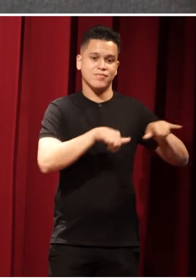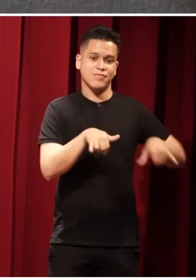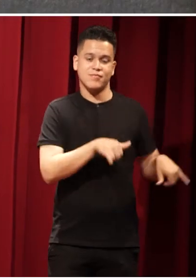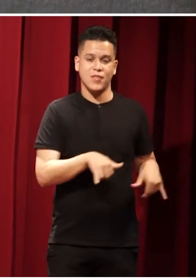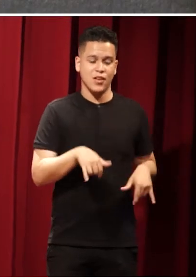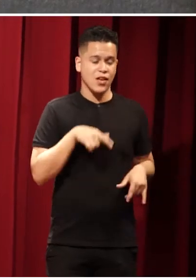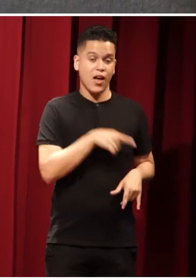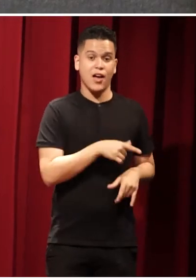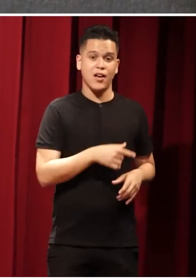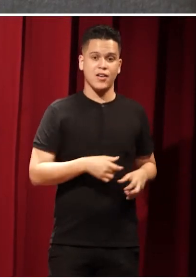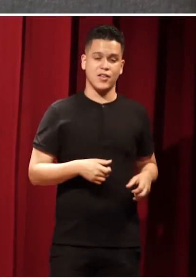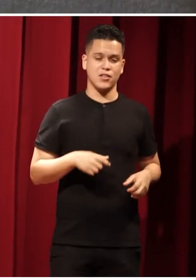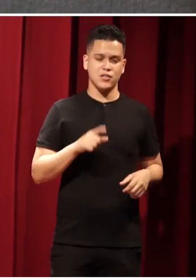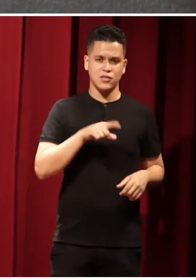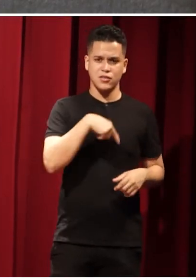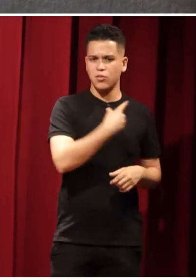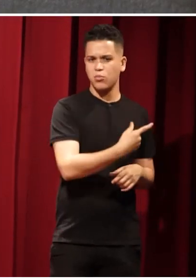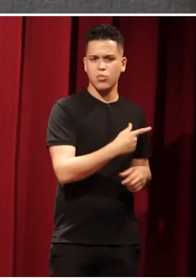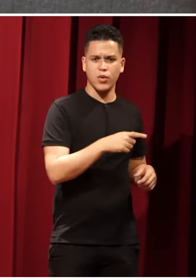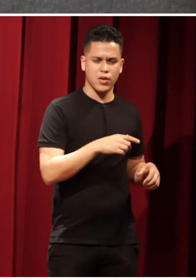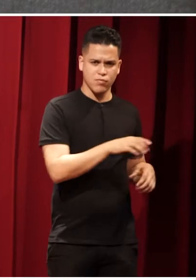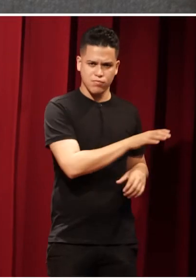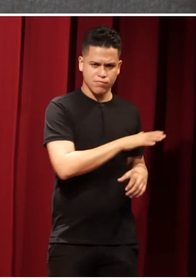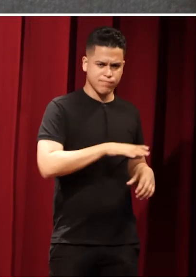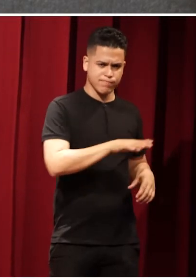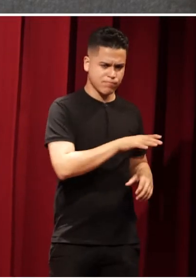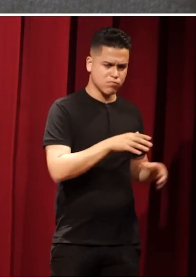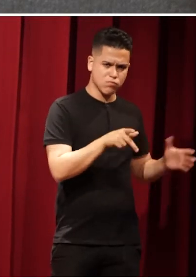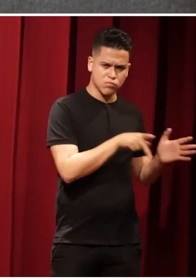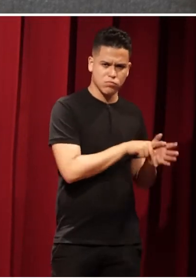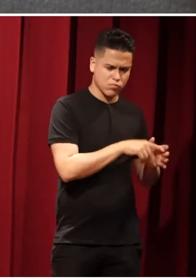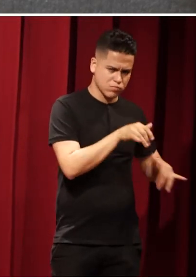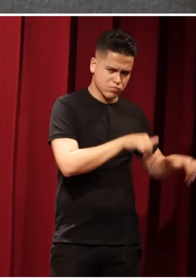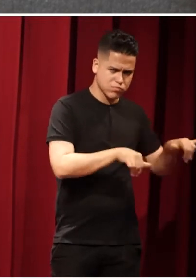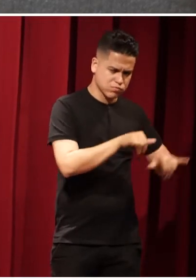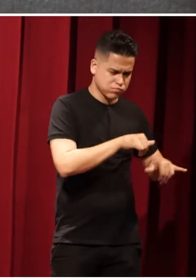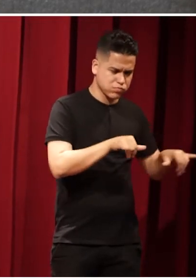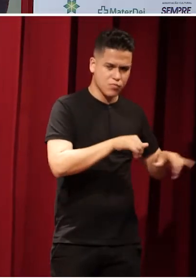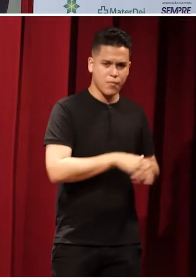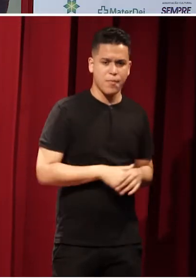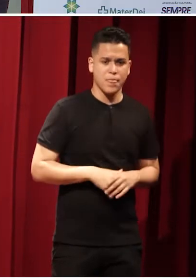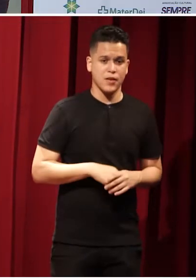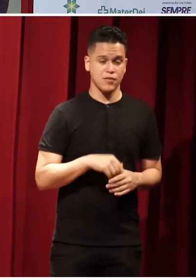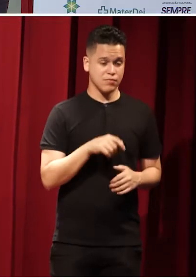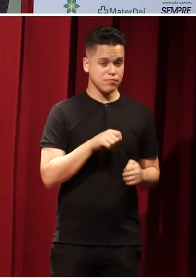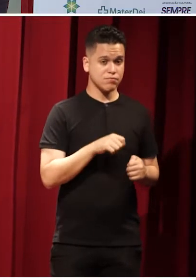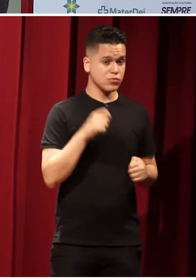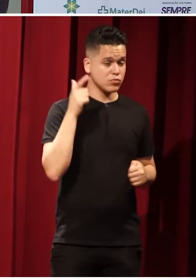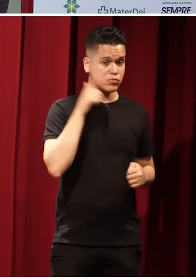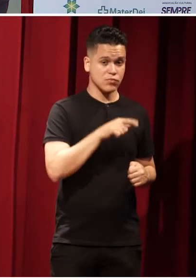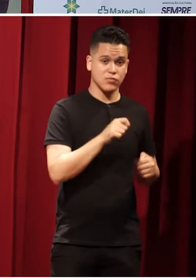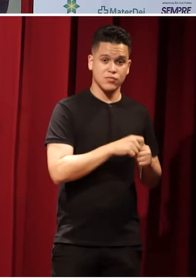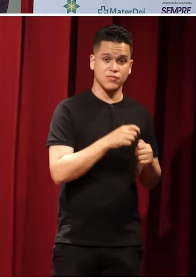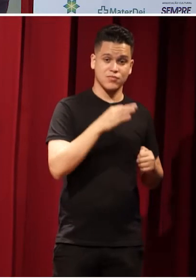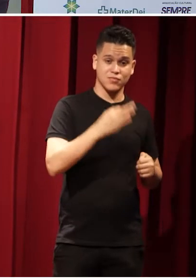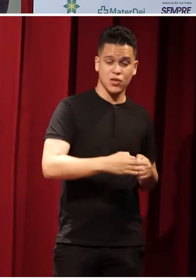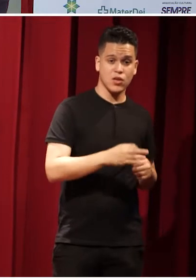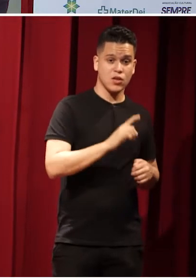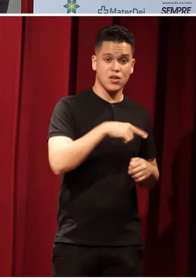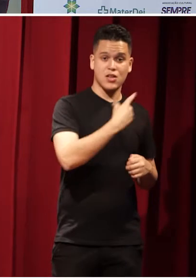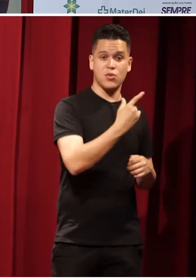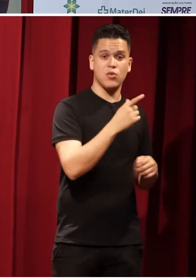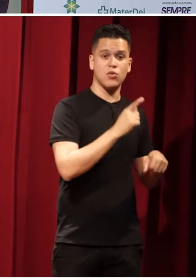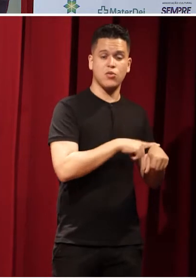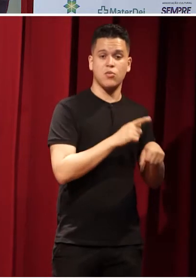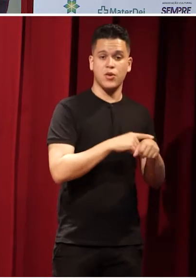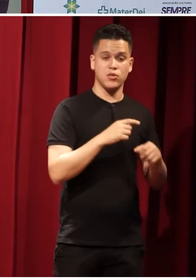senhor observa atentamente pelos ativistas, e aí isso, num laboratório, é trabalhado e o reflorestamento,